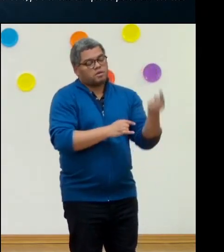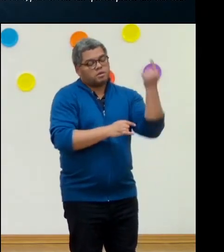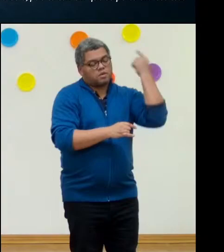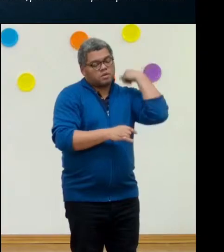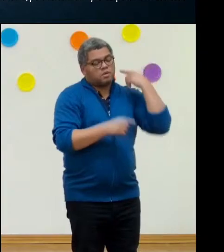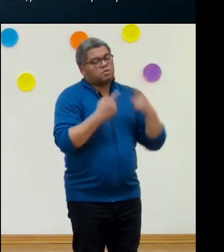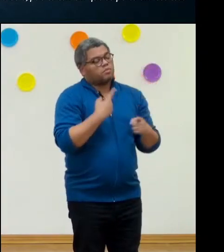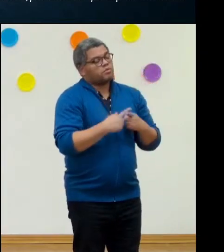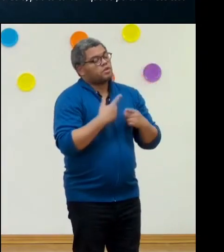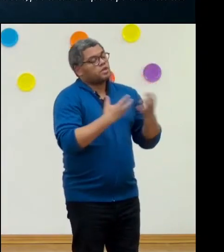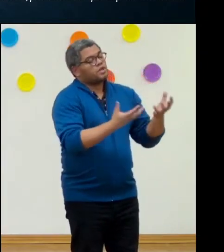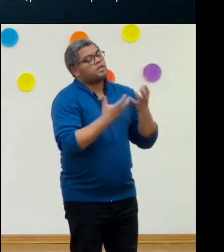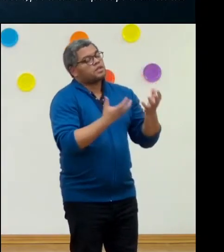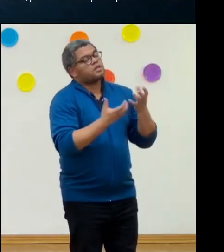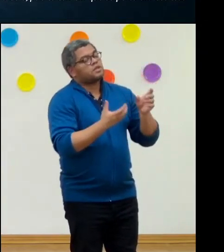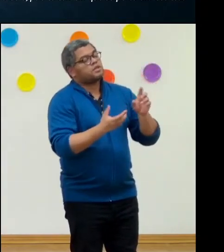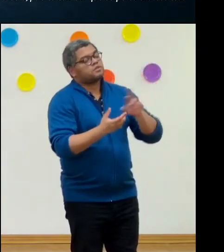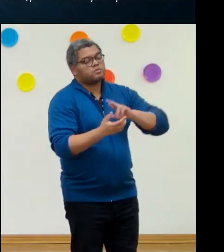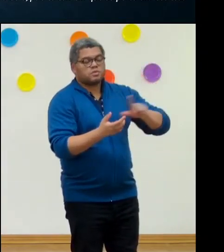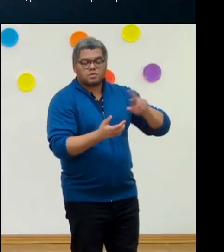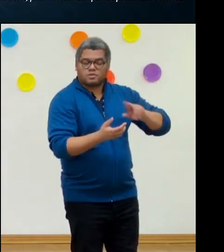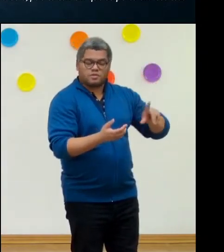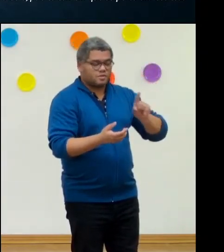não era dele.